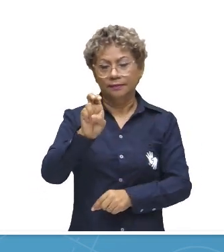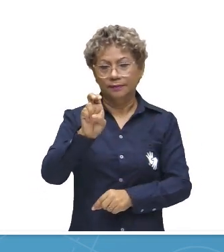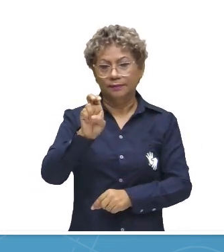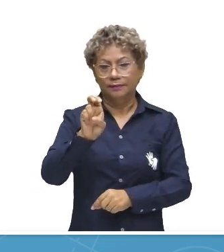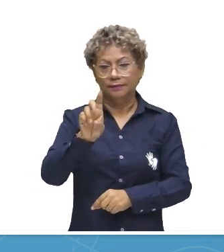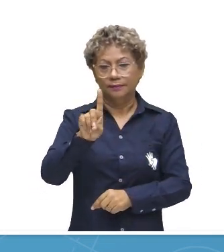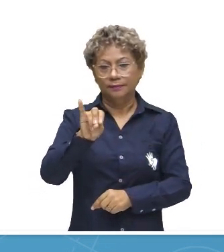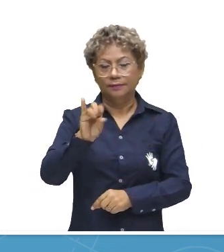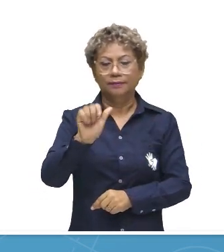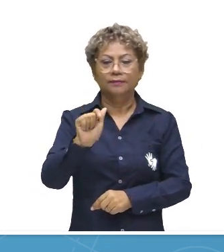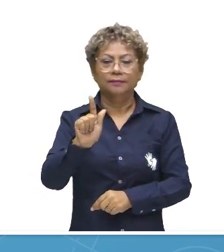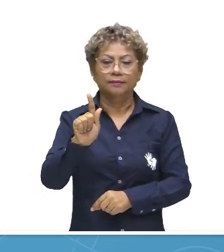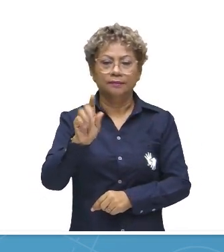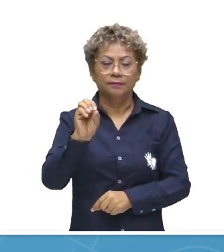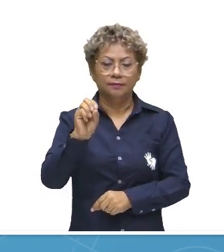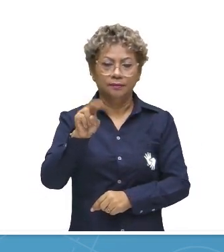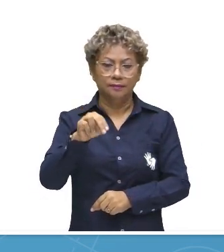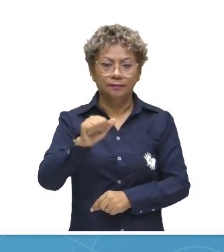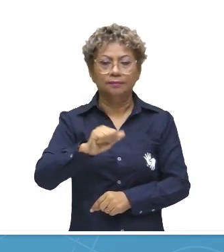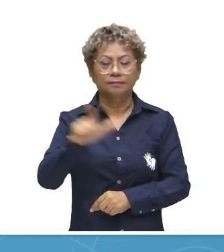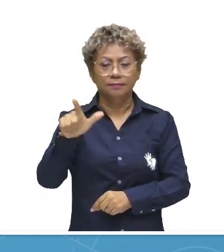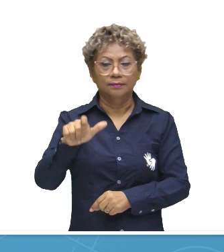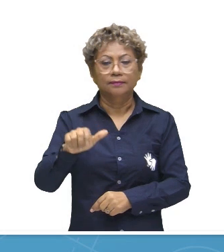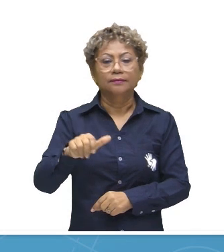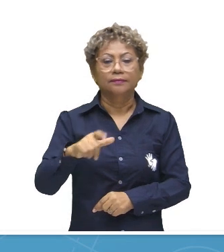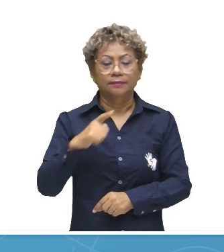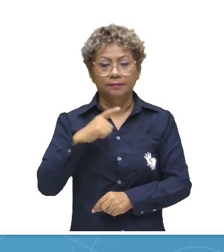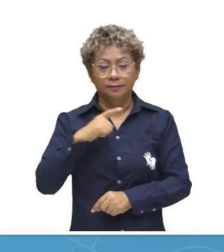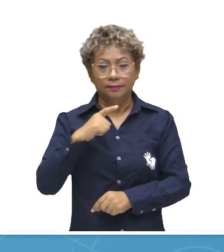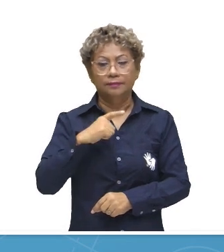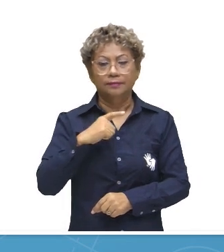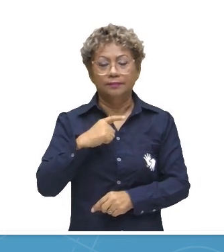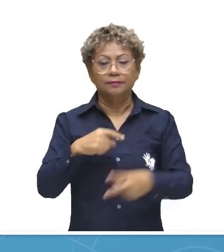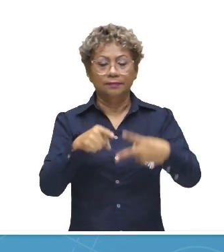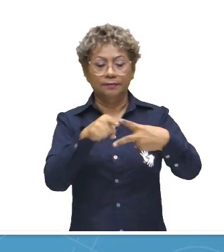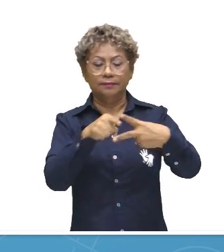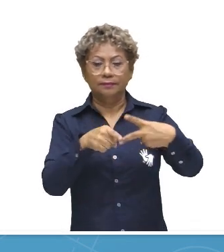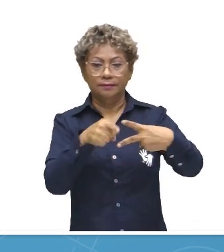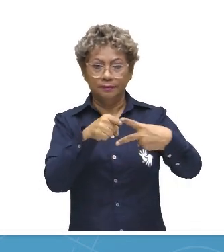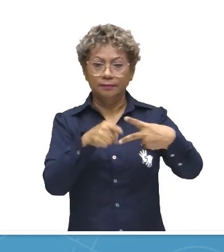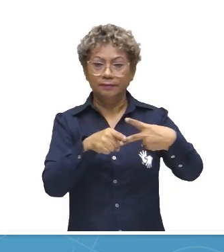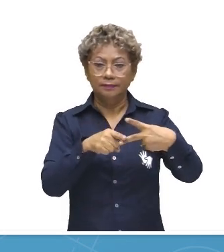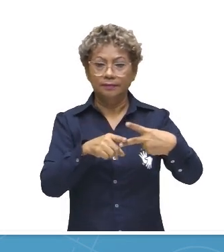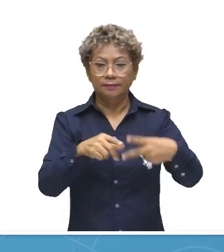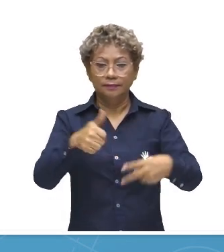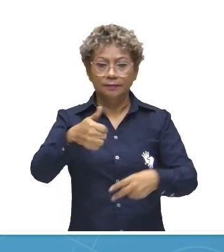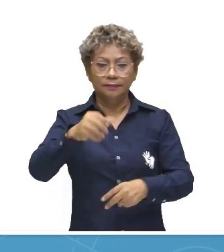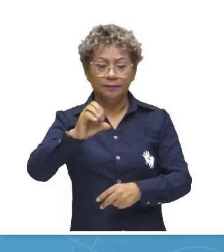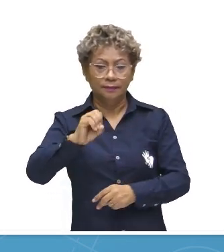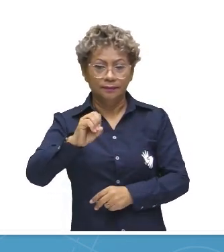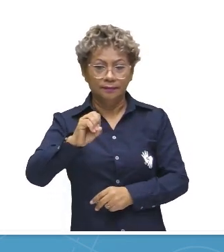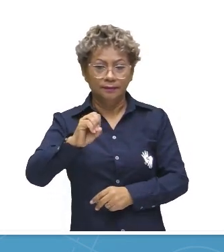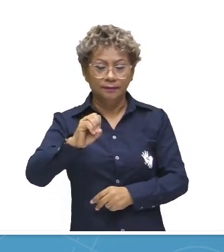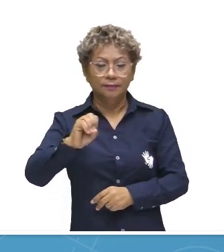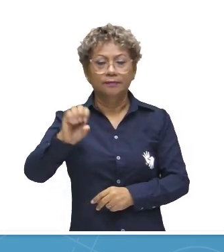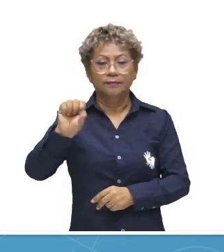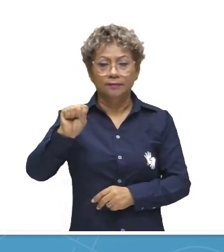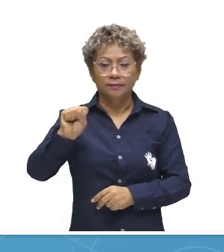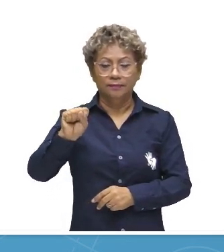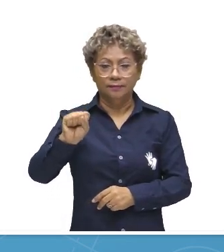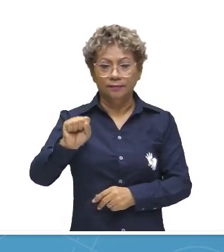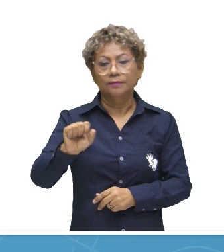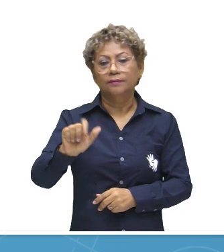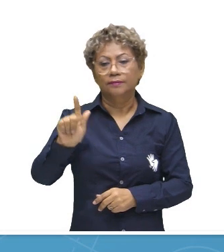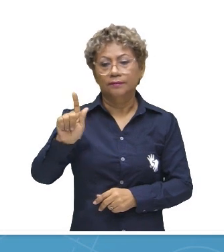E cada ângulo interno desse polígono aqui, que é o pentágono, vai medir 108 graus.